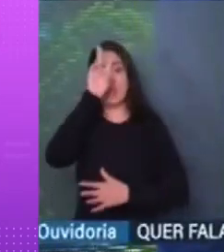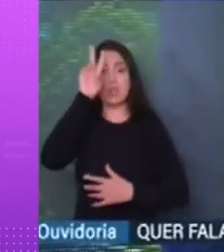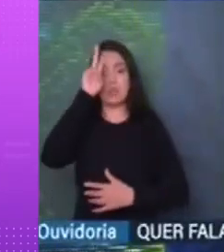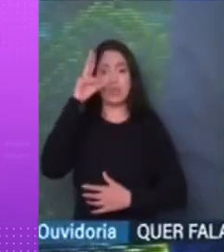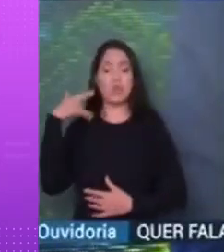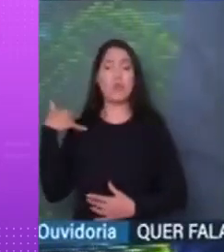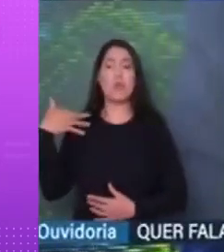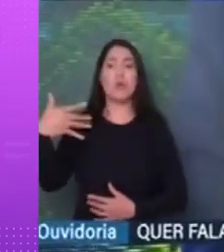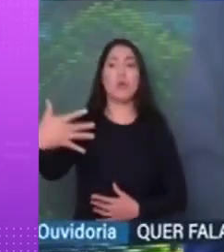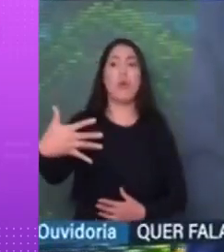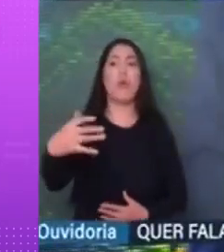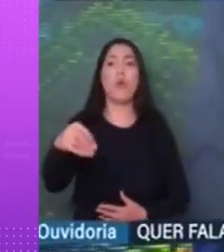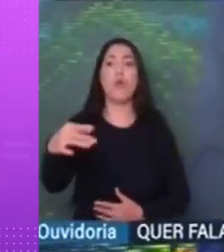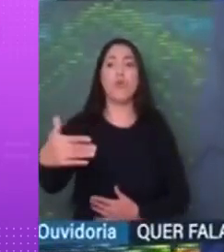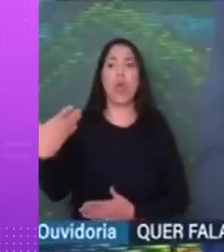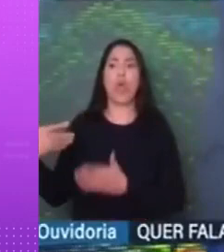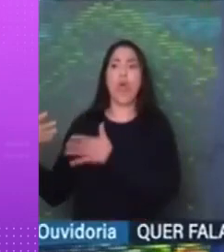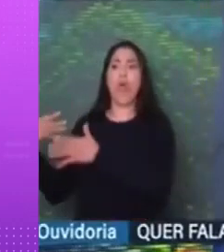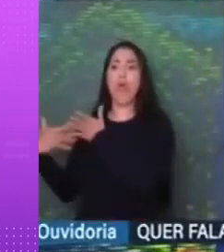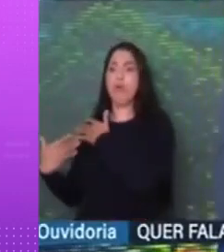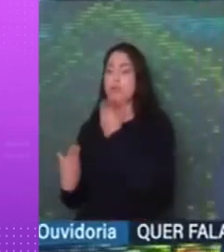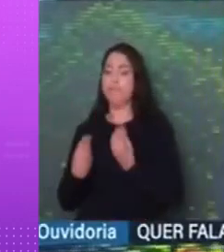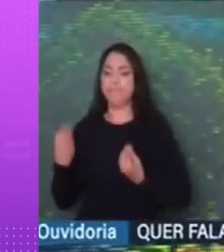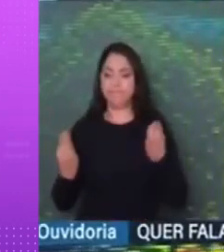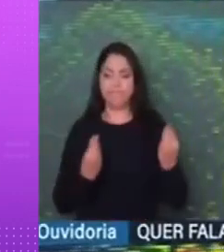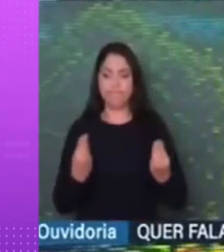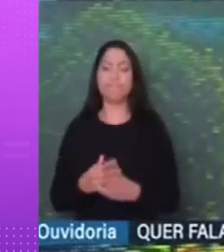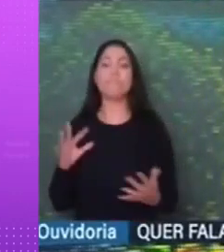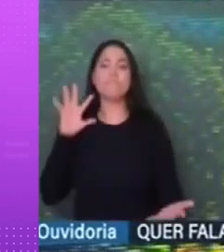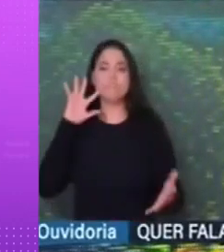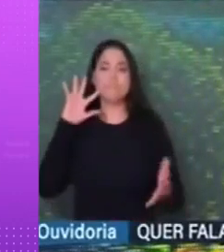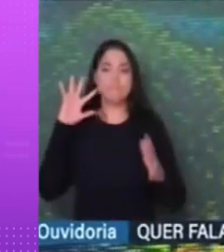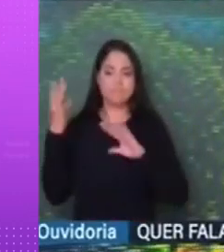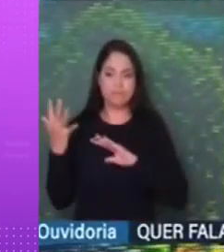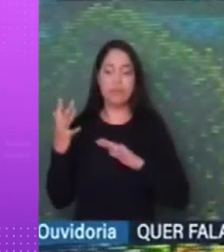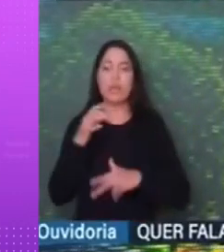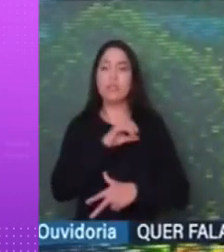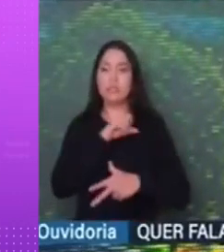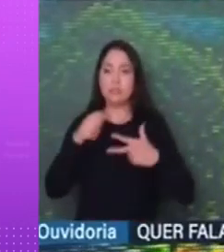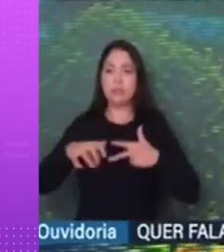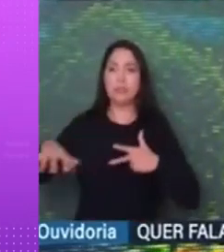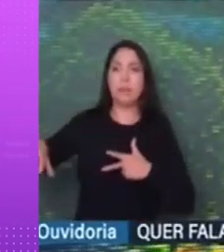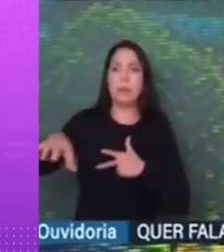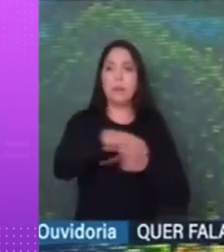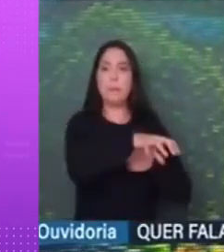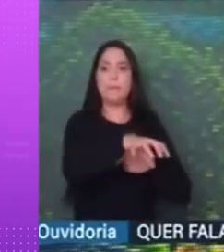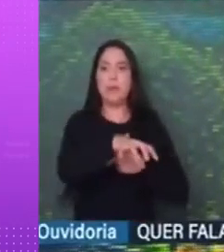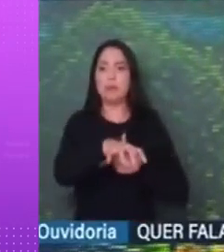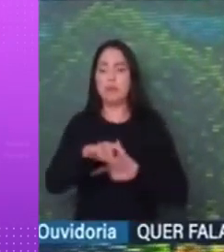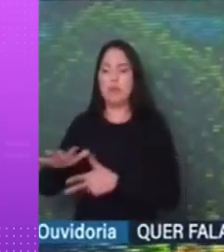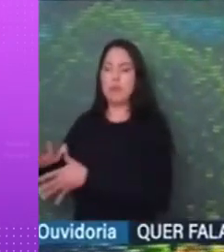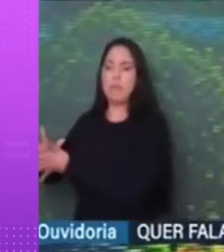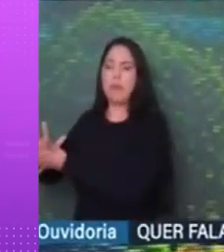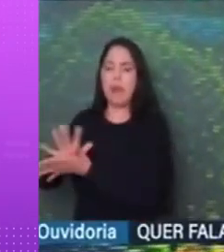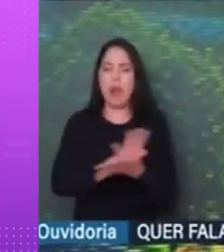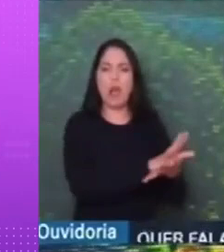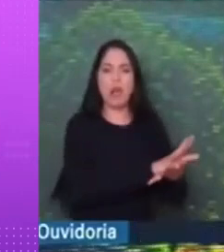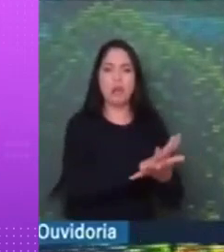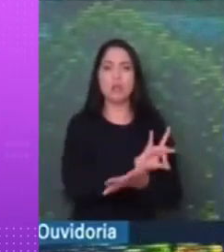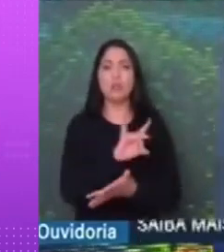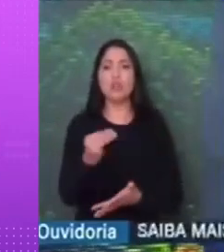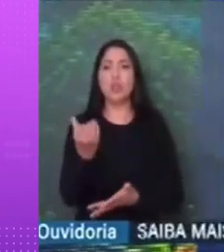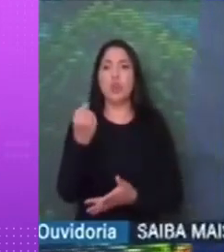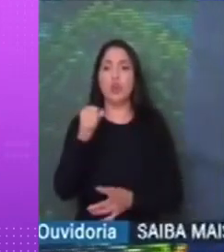ranking nacional como governador mais bem avaliado. Governadores da direita e cotados à presidência aparecem atrás do